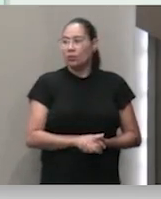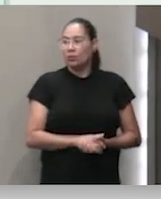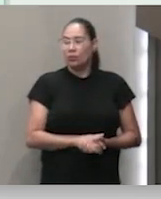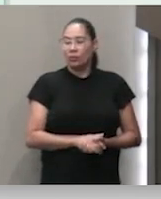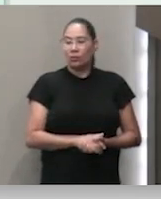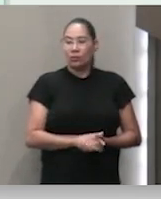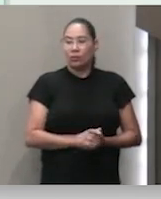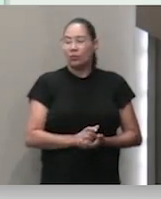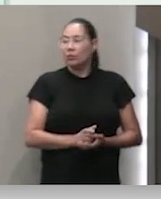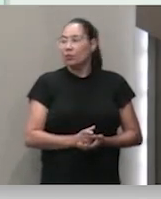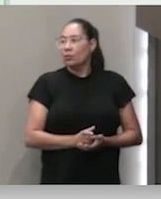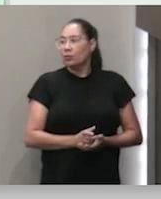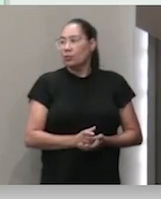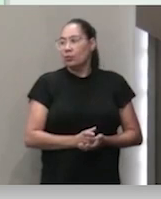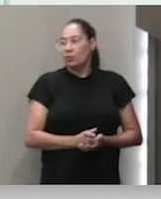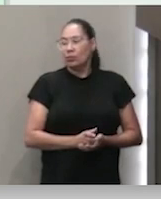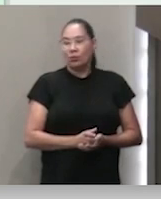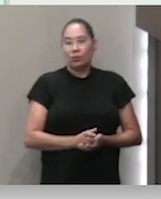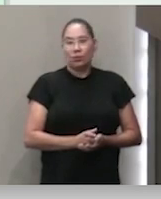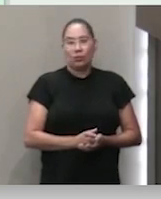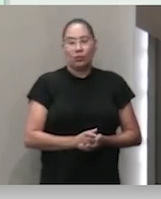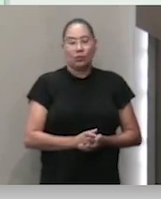Positivo.